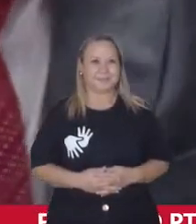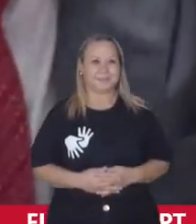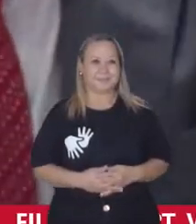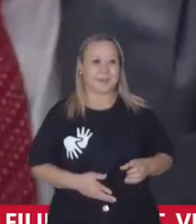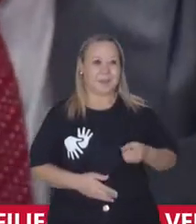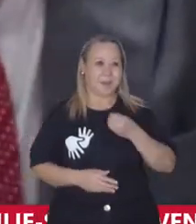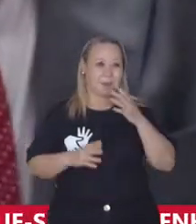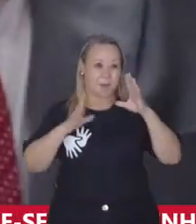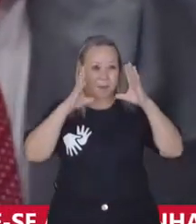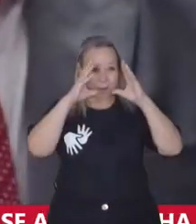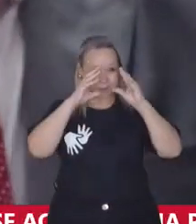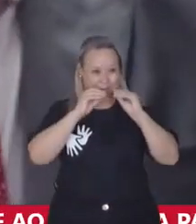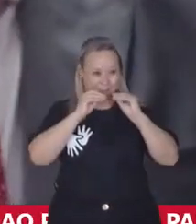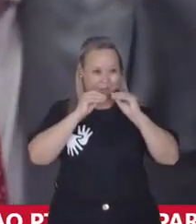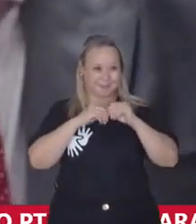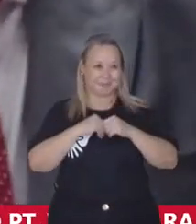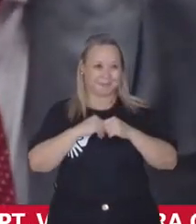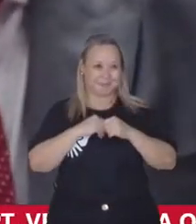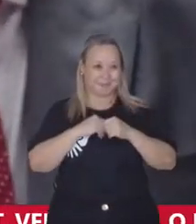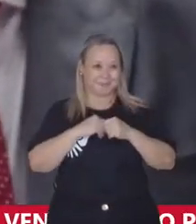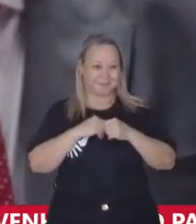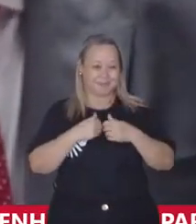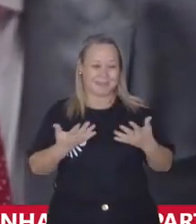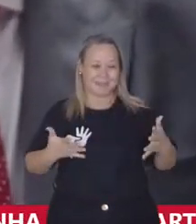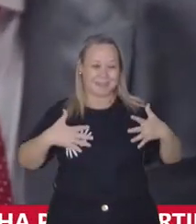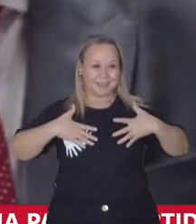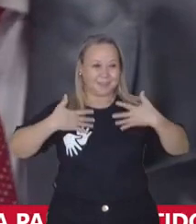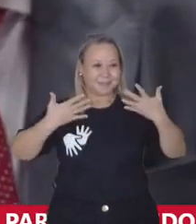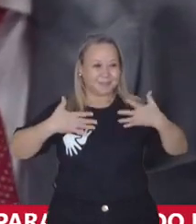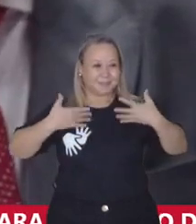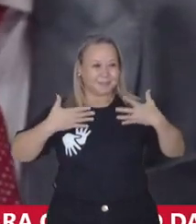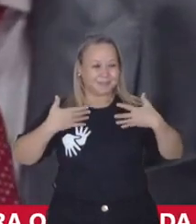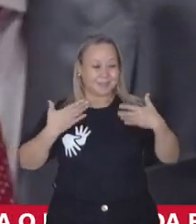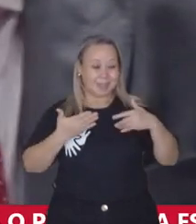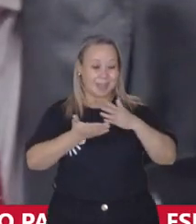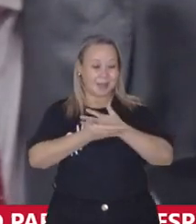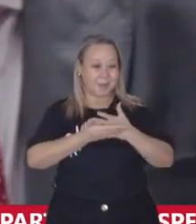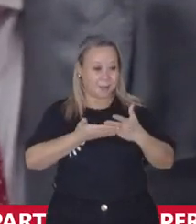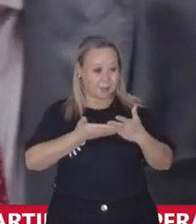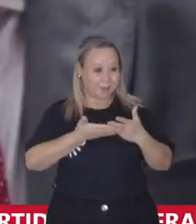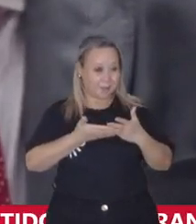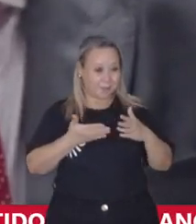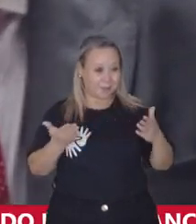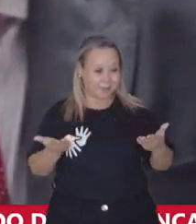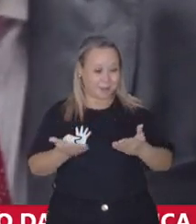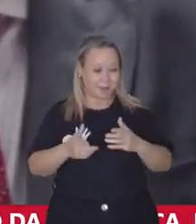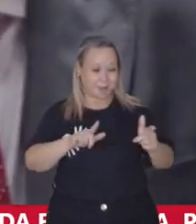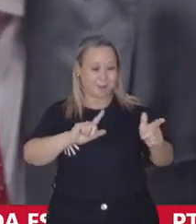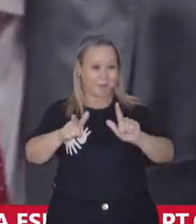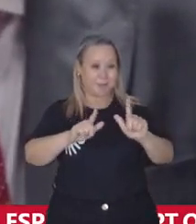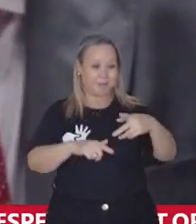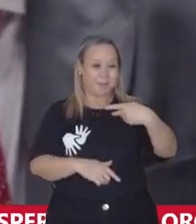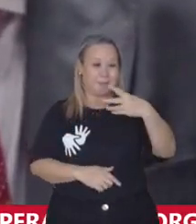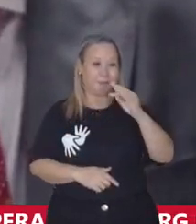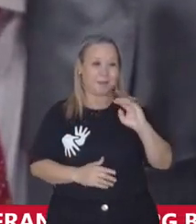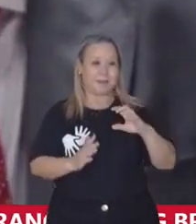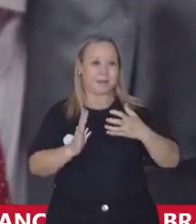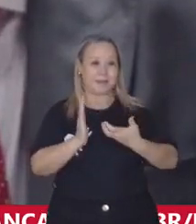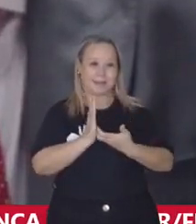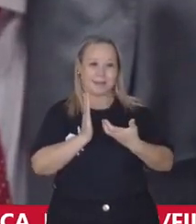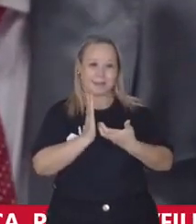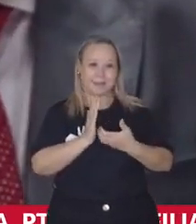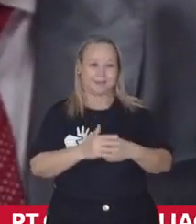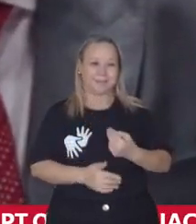Boa noite, é com enorme alegria que iniciamos aqui a TV PT na Câmara.